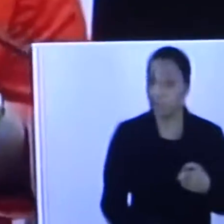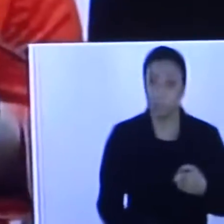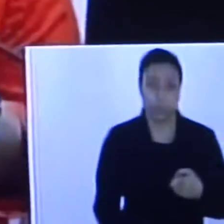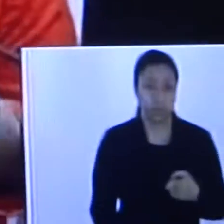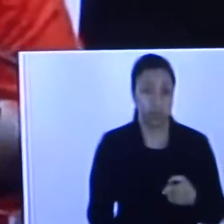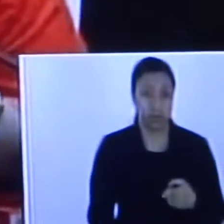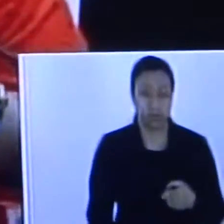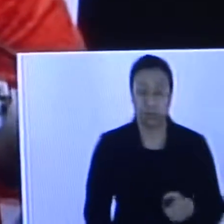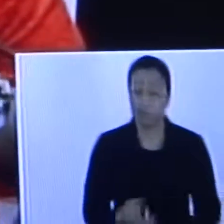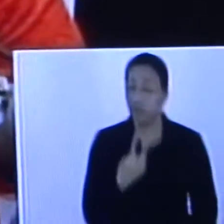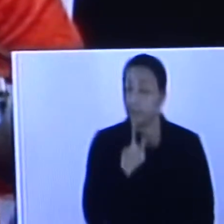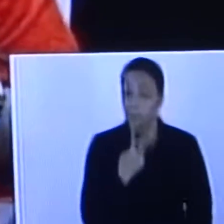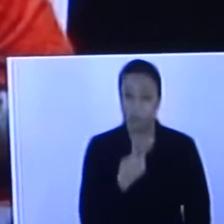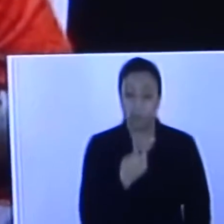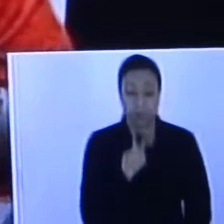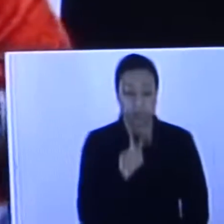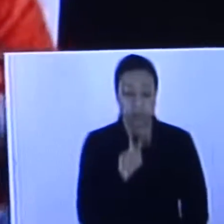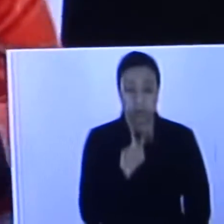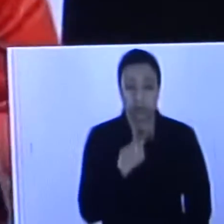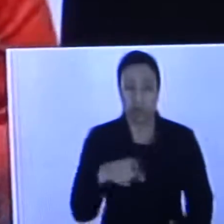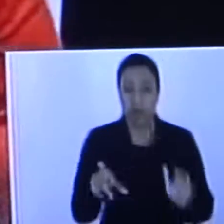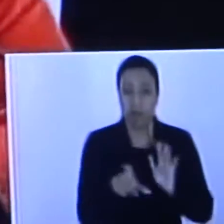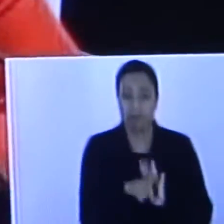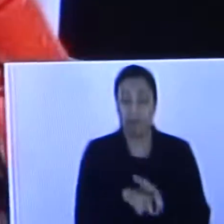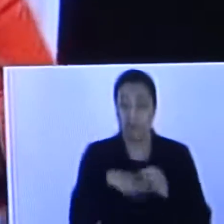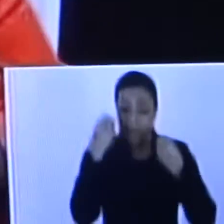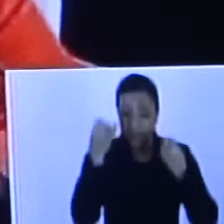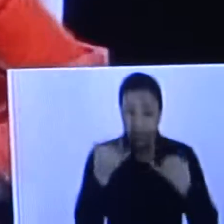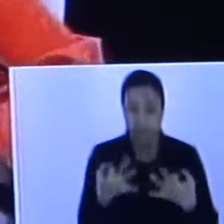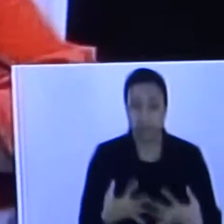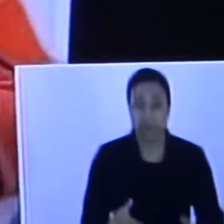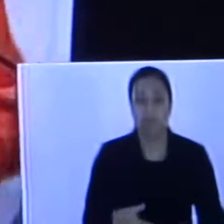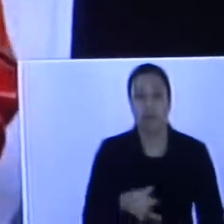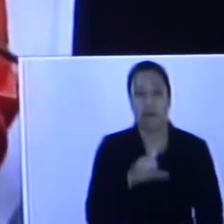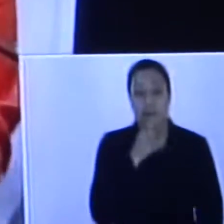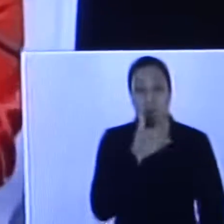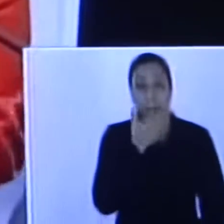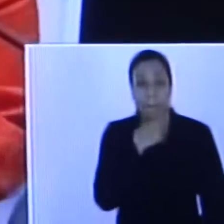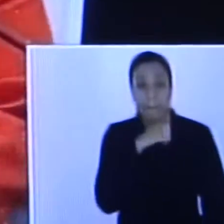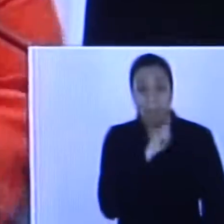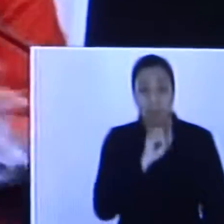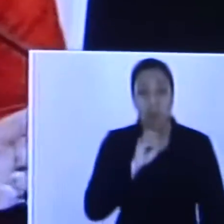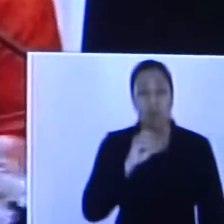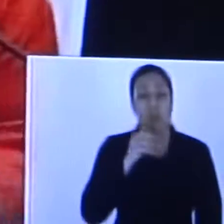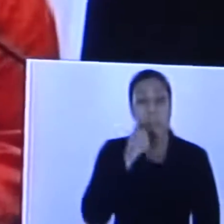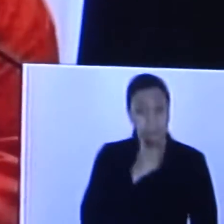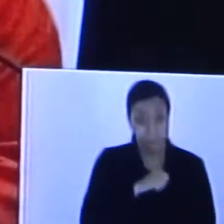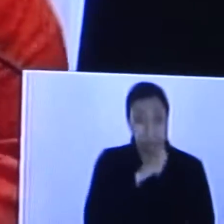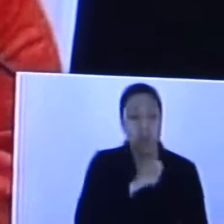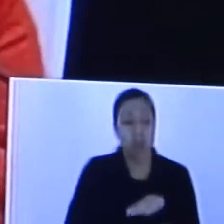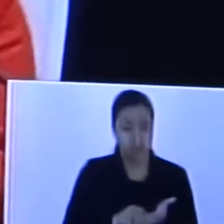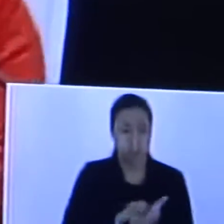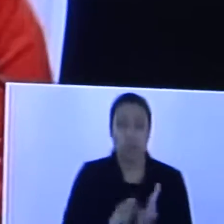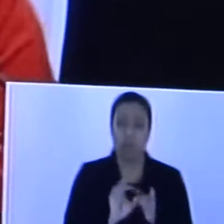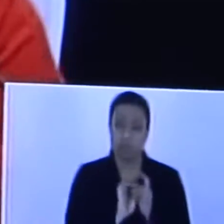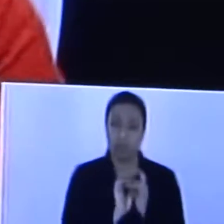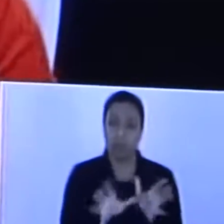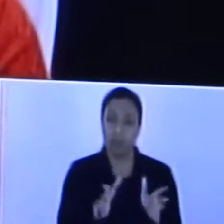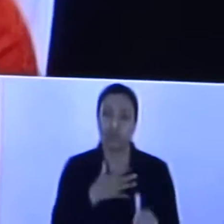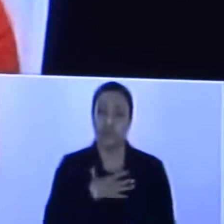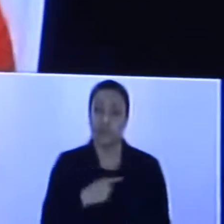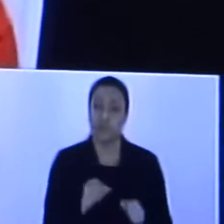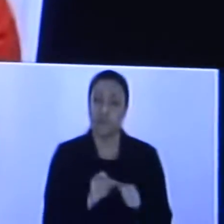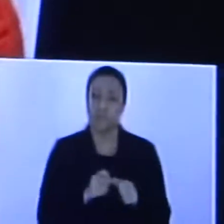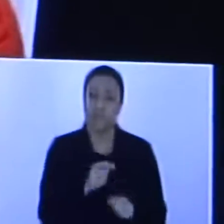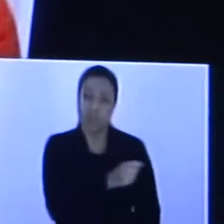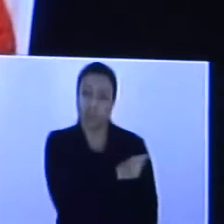proibido. Não, a lei é muito clara. Ainda que o pai e a mãe, os dois assinem uma autorização